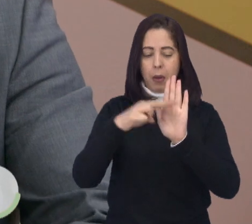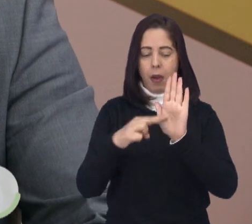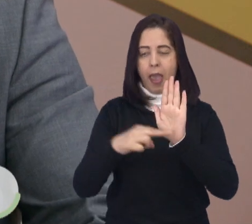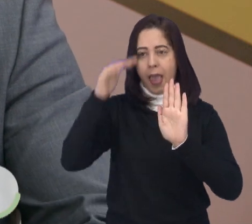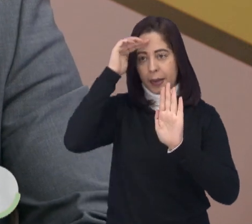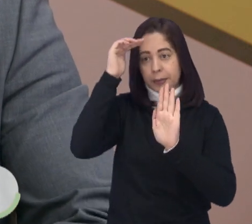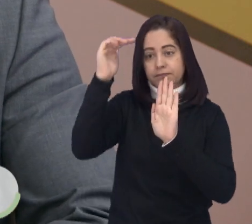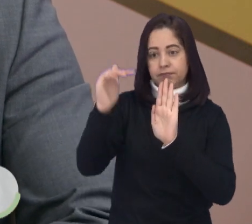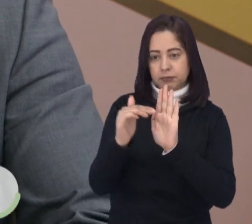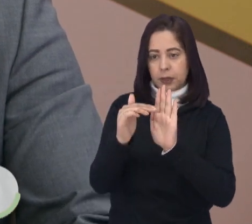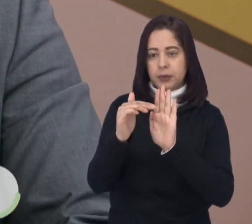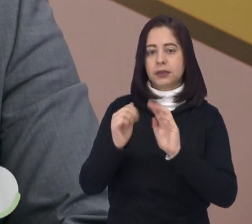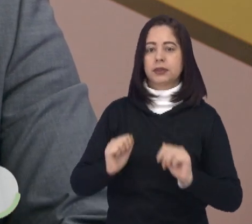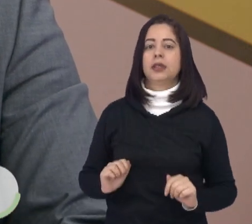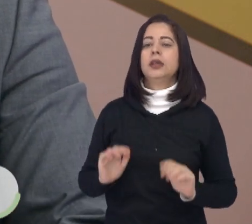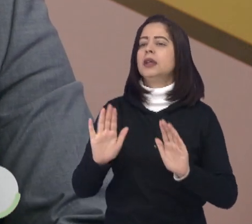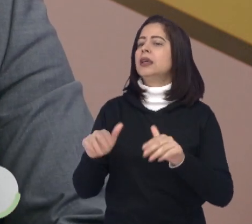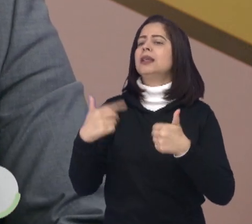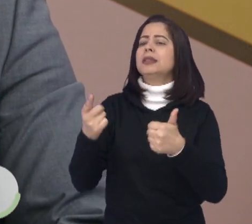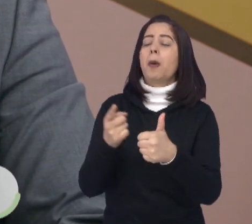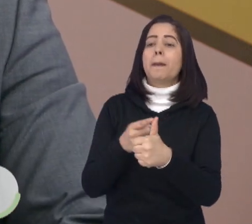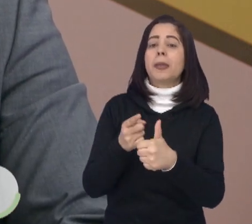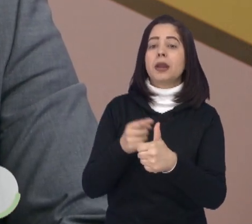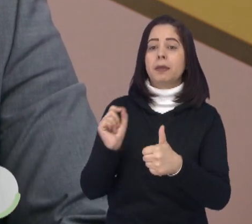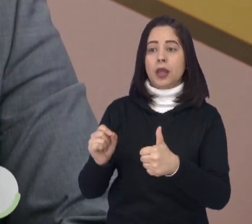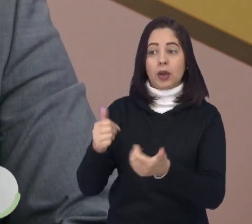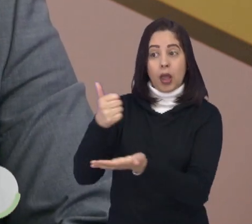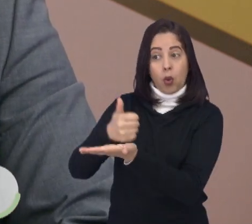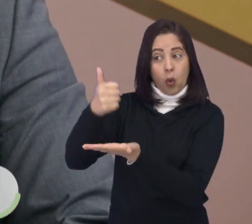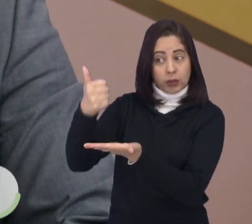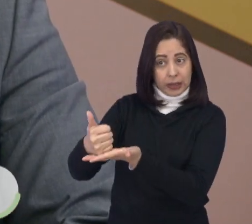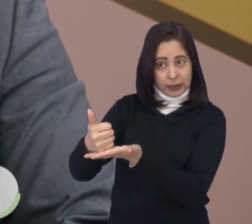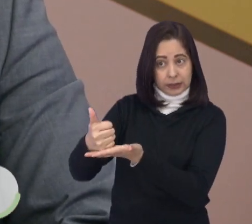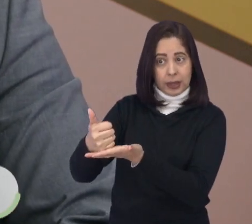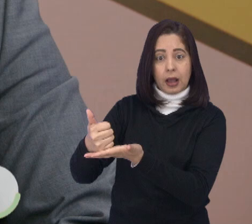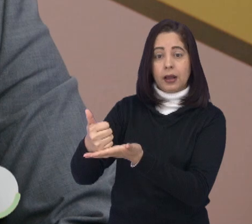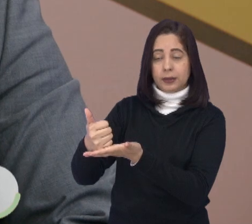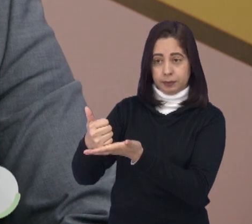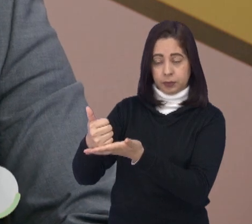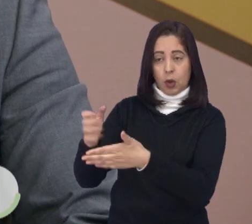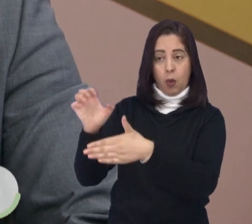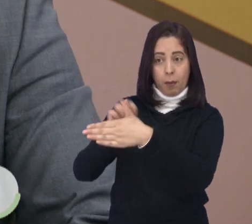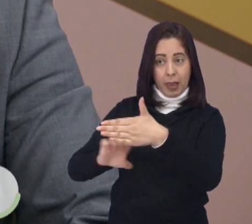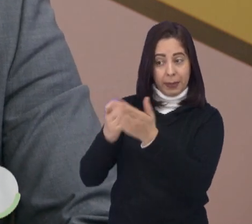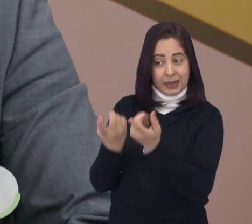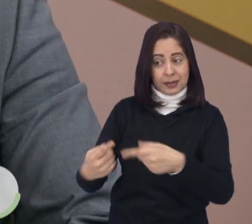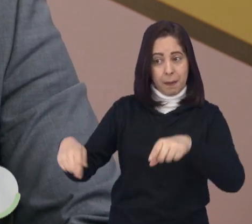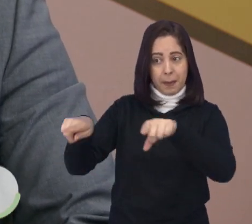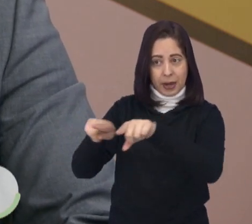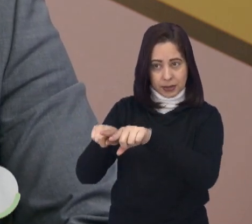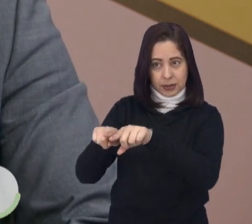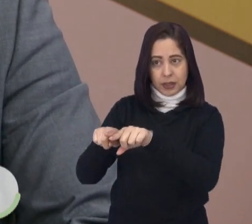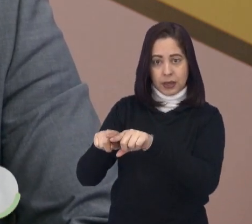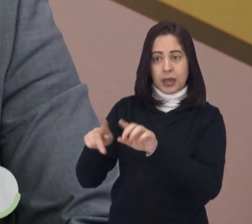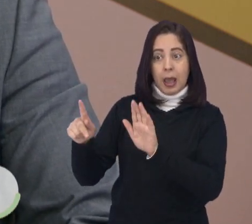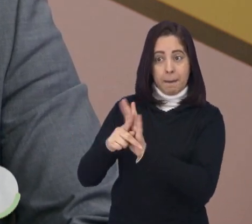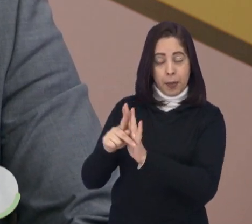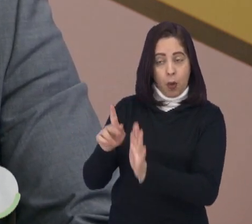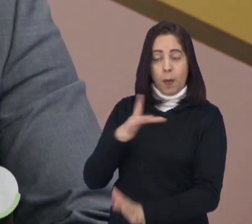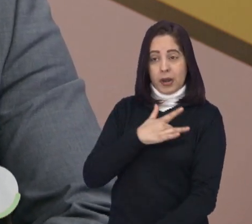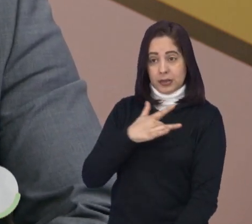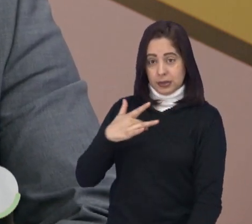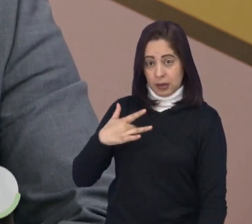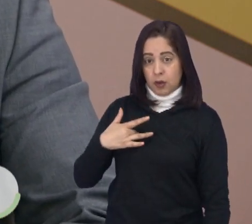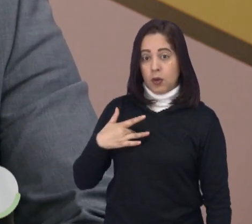esse processo. Então, o primeiro passo é contratar uma empresa, né, ou um especialista em saúde e segurança